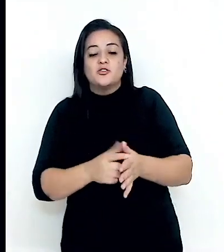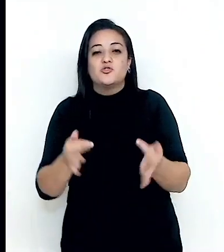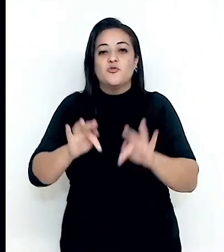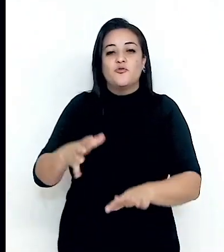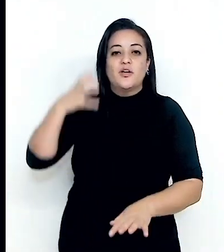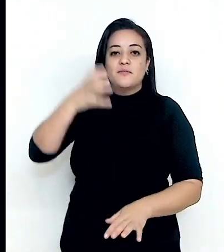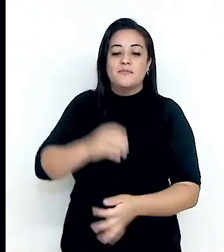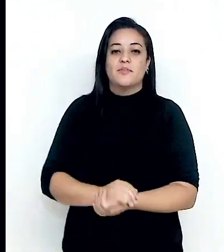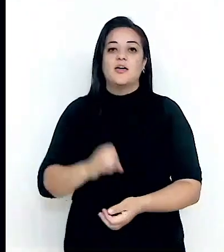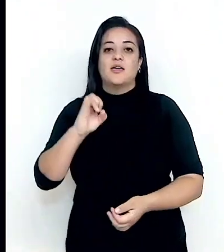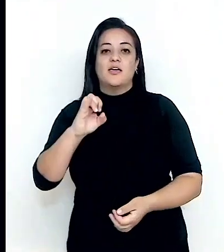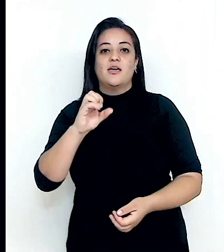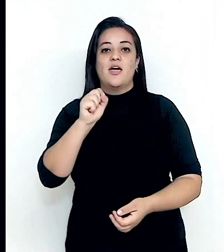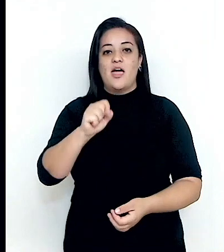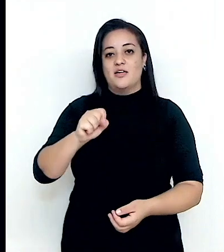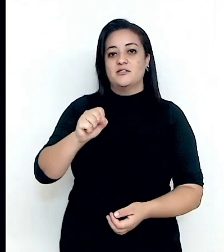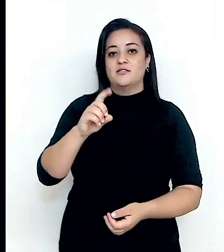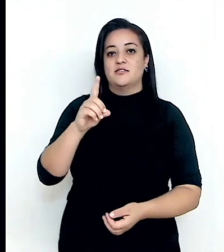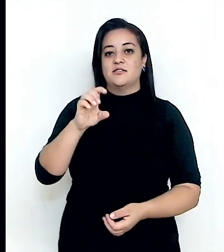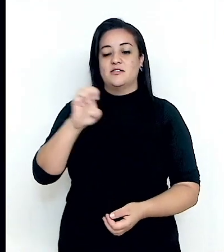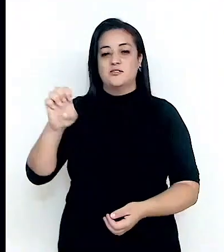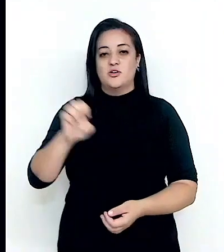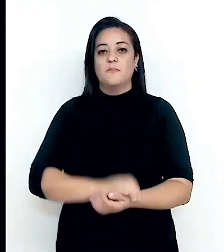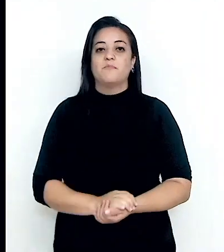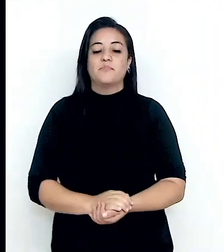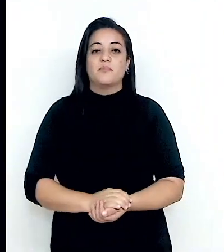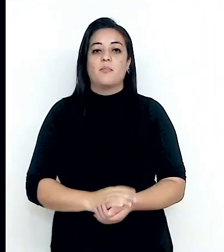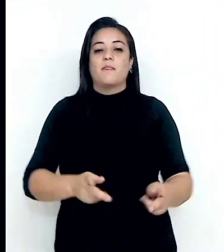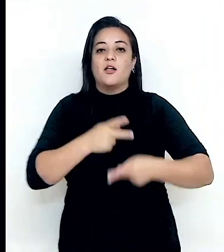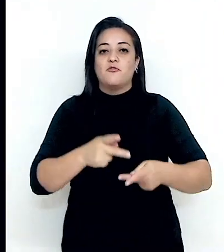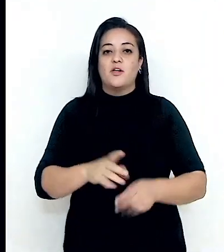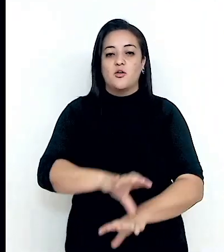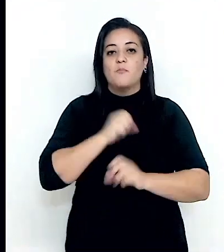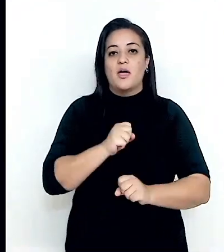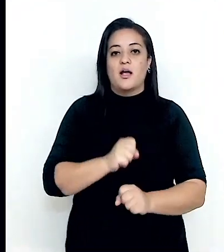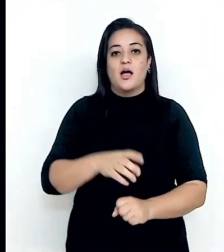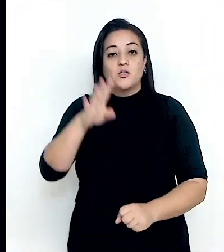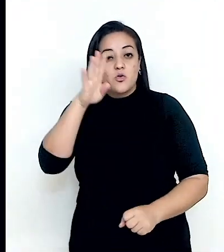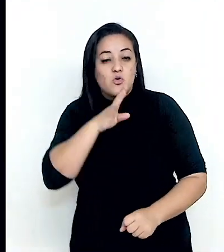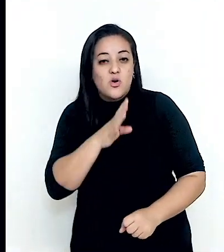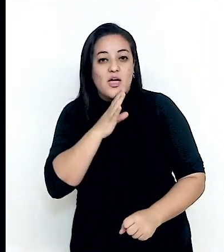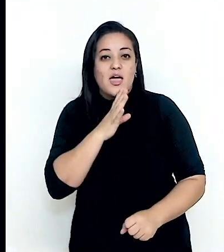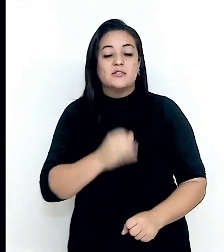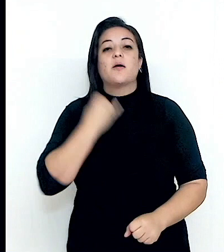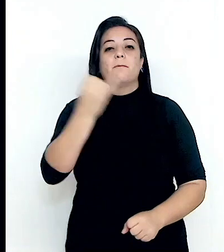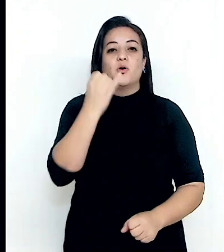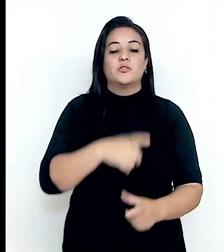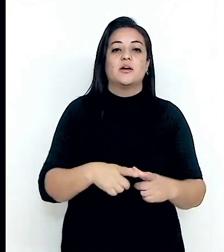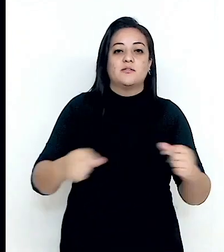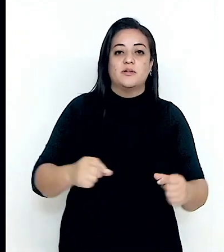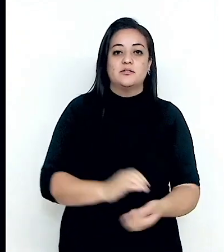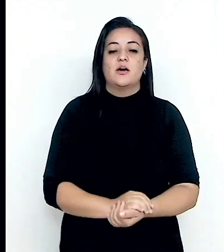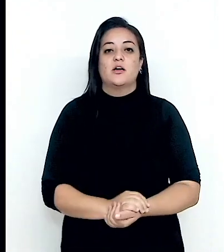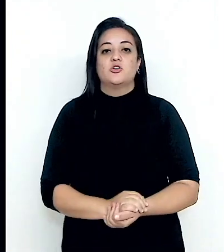né, o Environmental, Social and Governance. Ela diz que o mercado consciente, da importância da implementação de medidas de